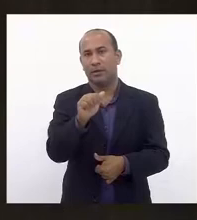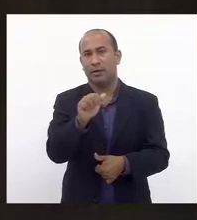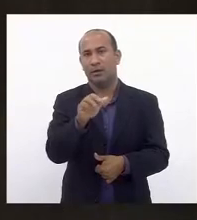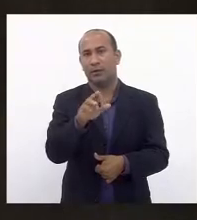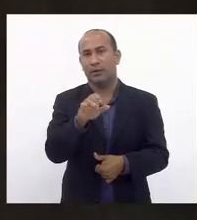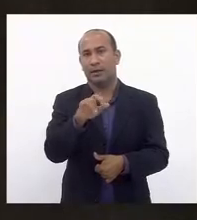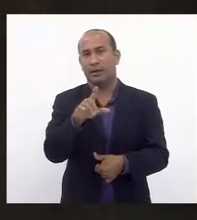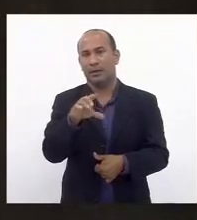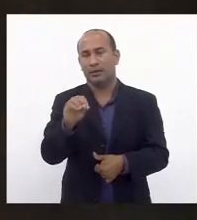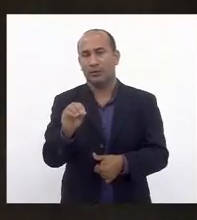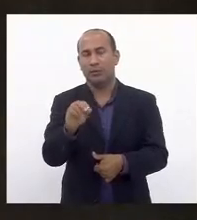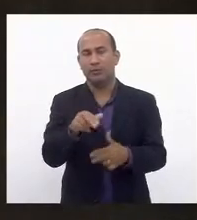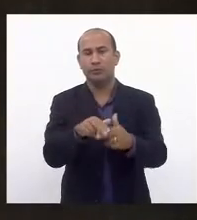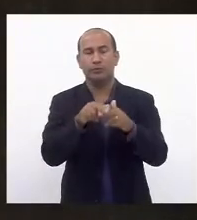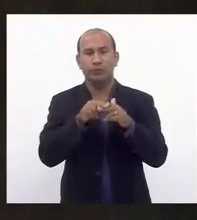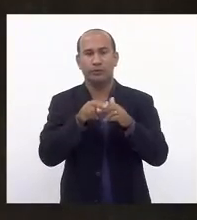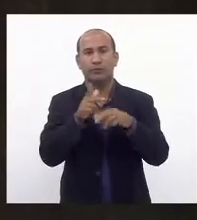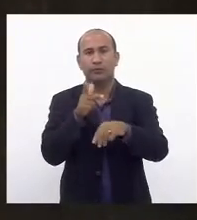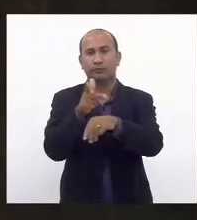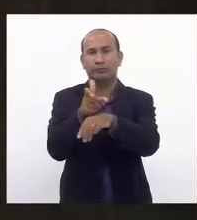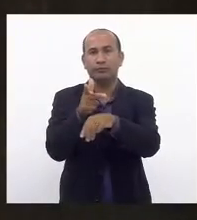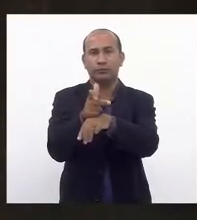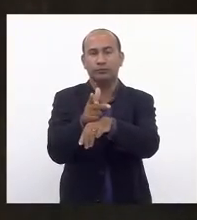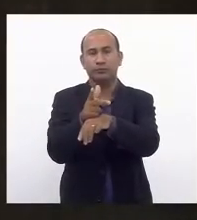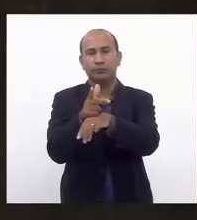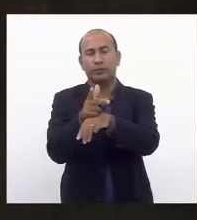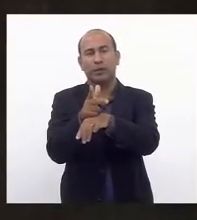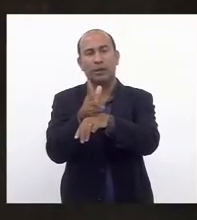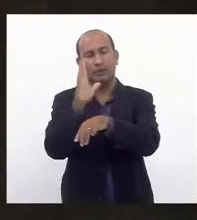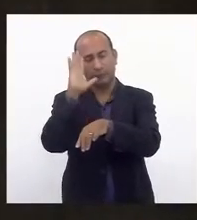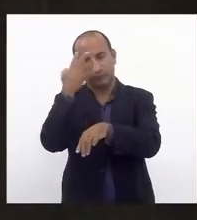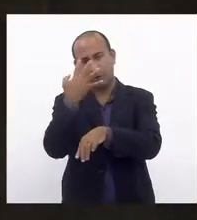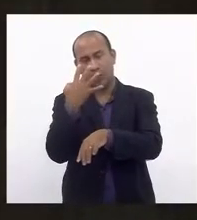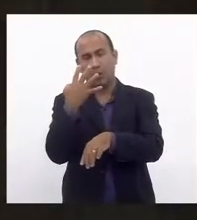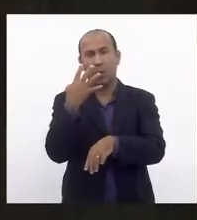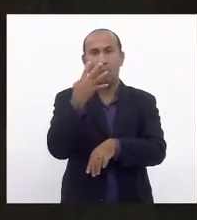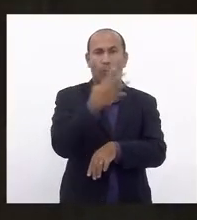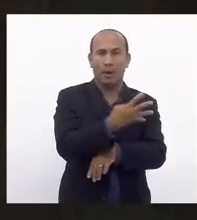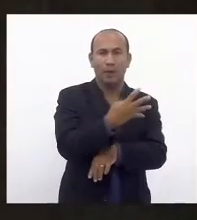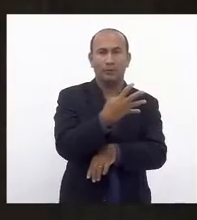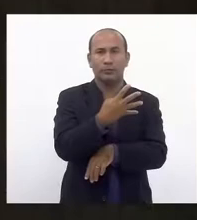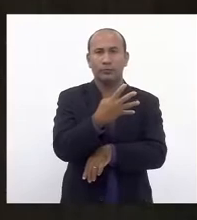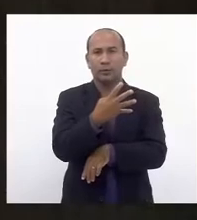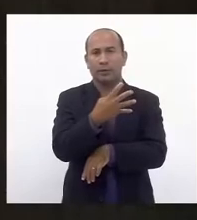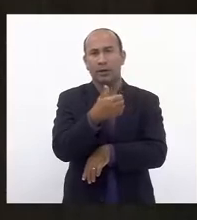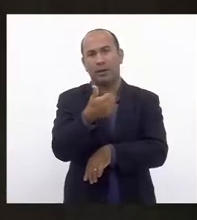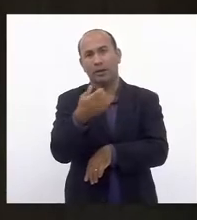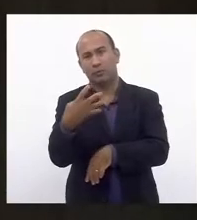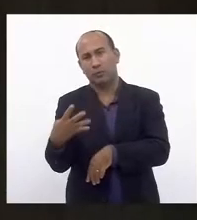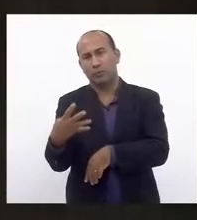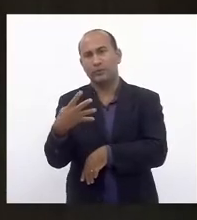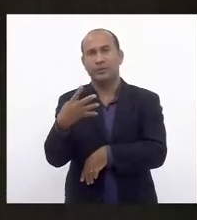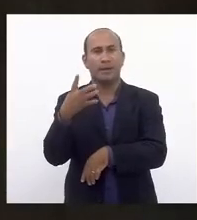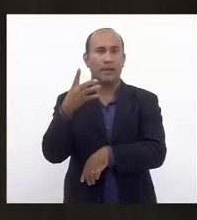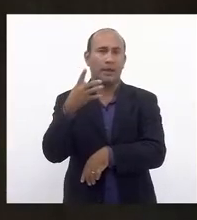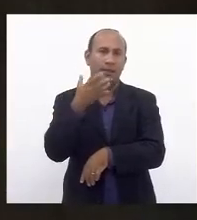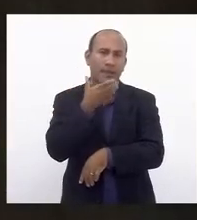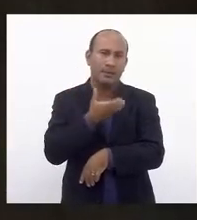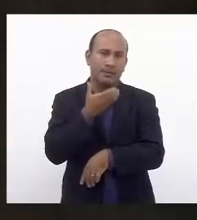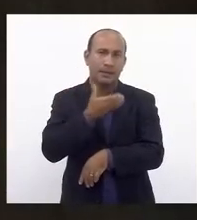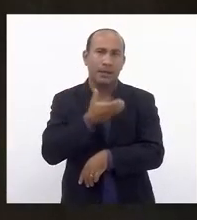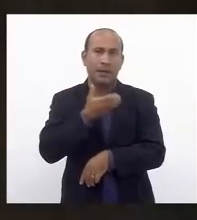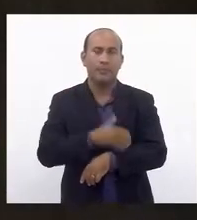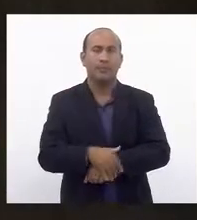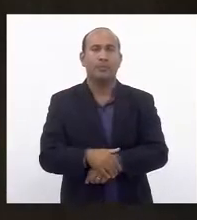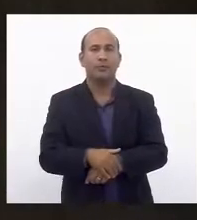virtual entre 4 a 14 de dezembro de 20, sessão presidida pelo ministro